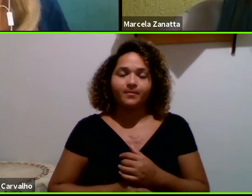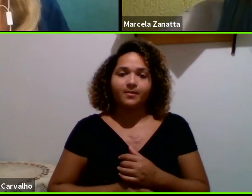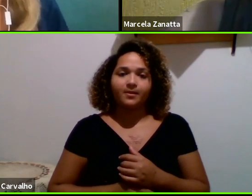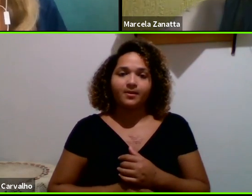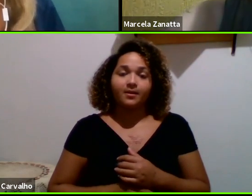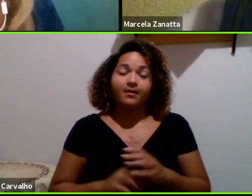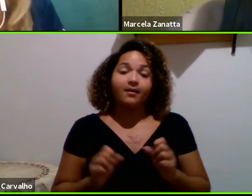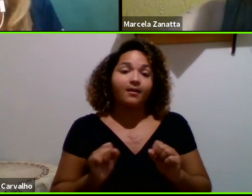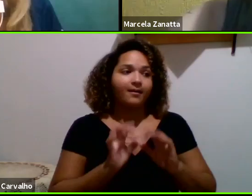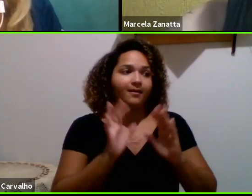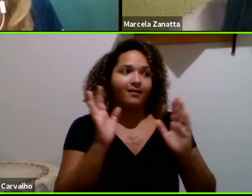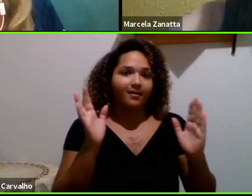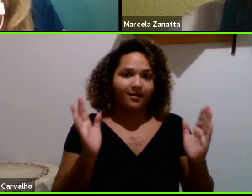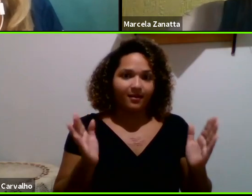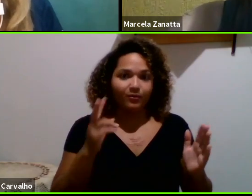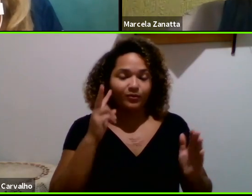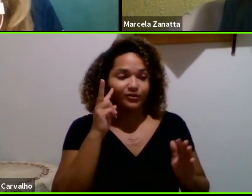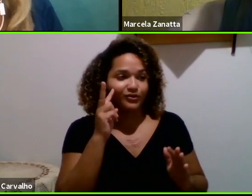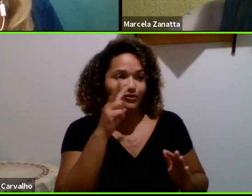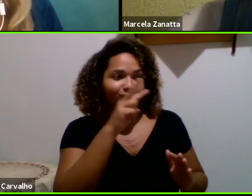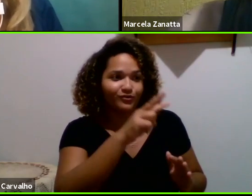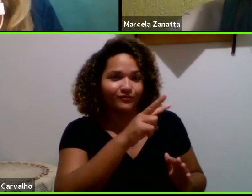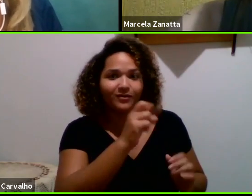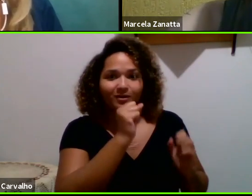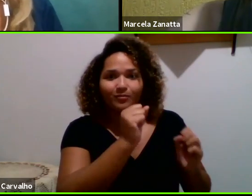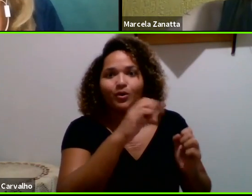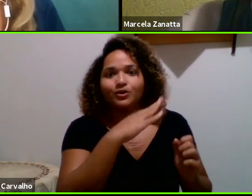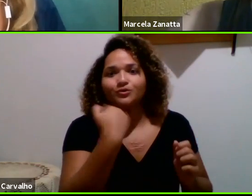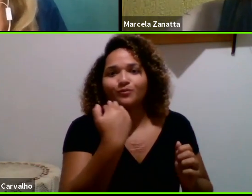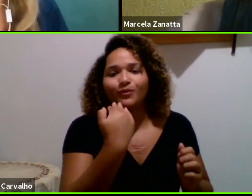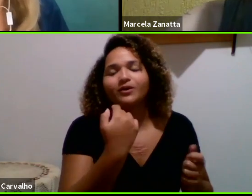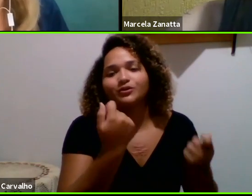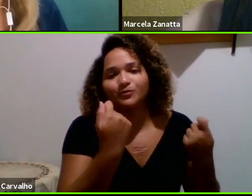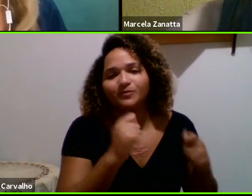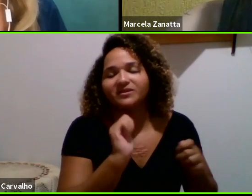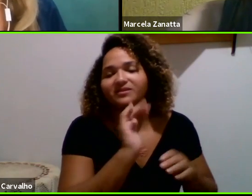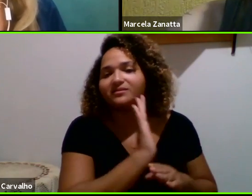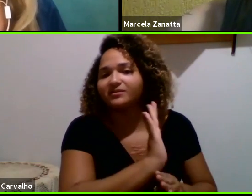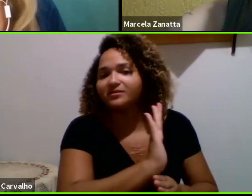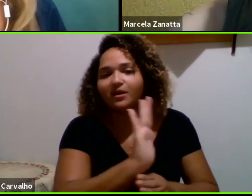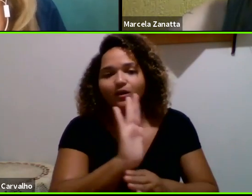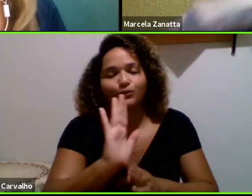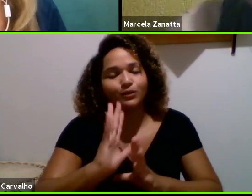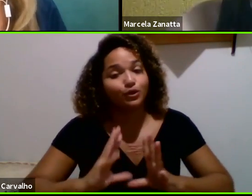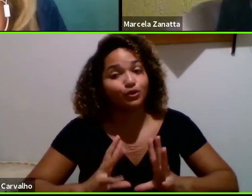de urgência e emergência. Então, eu oriento que se consulte